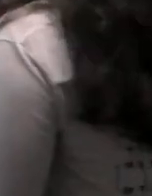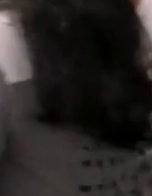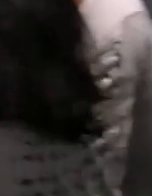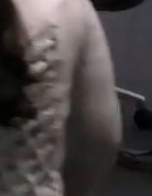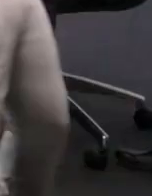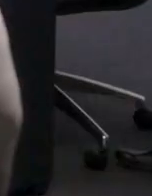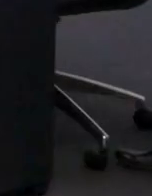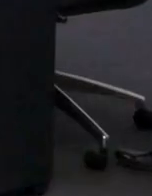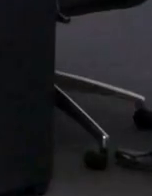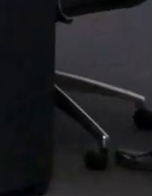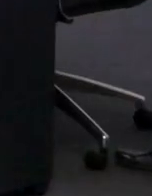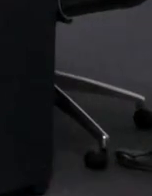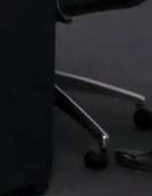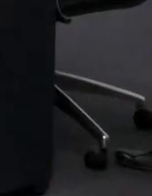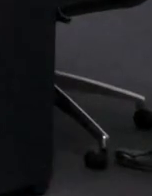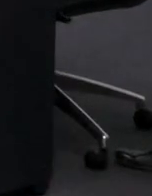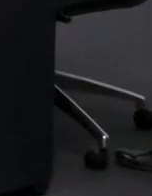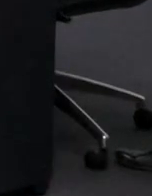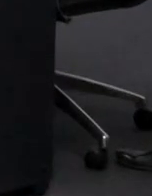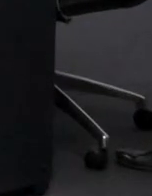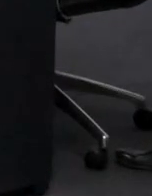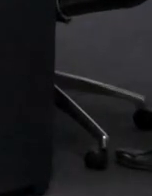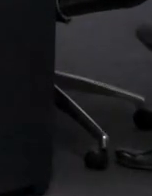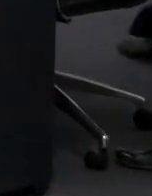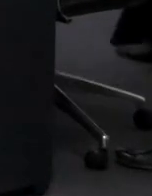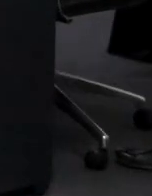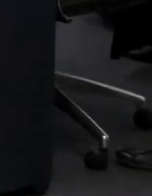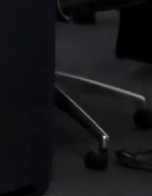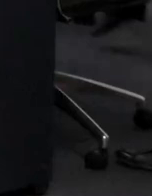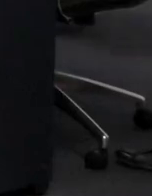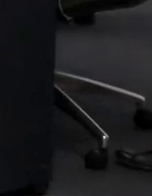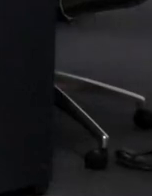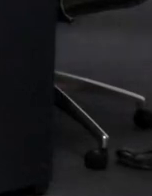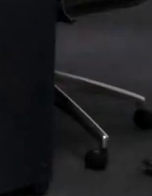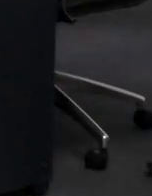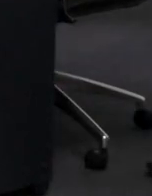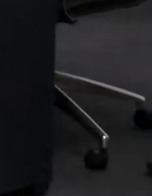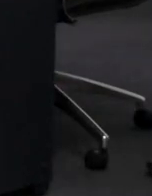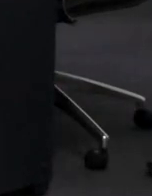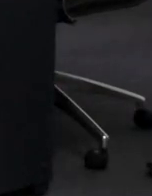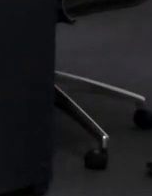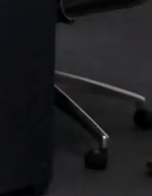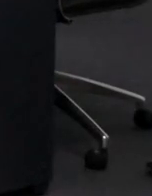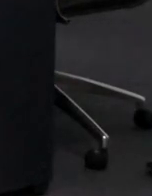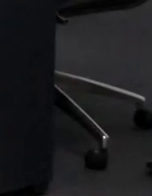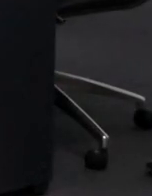da Secretária Municipal de fazenda de Niterói Dra Marília Ortiz